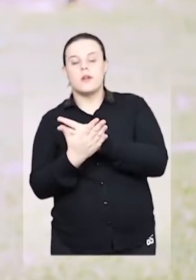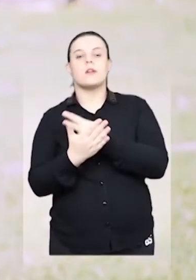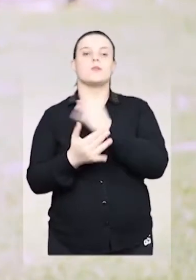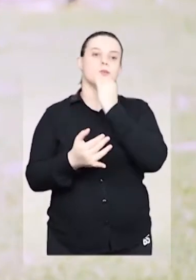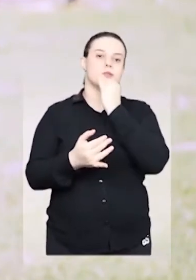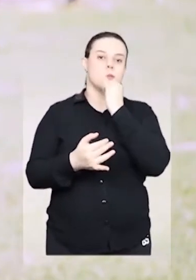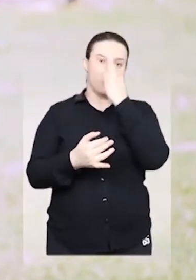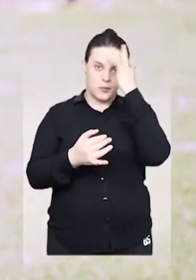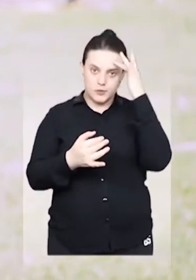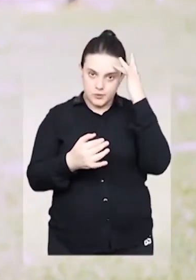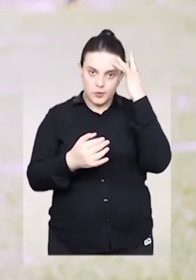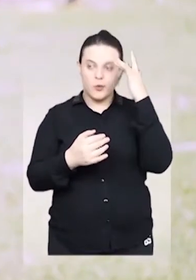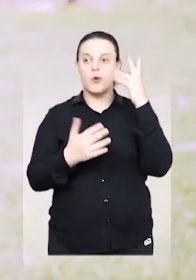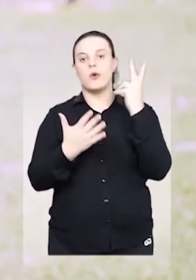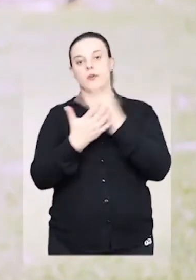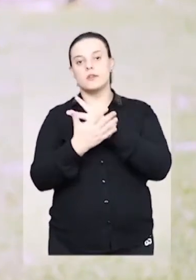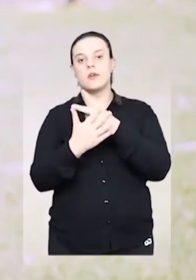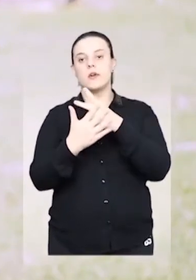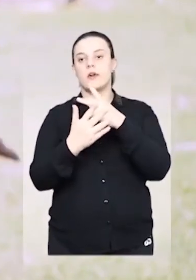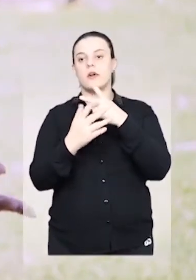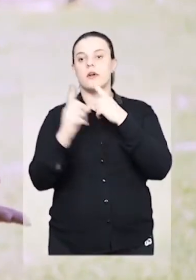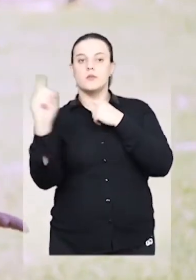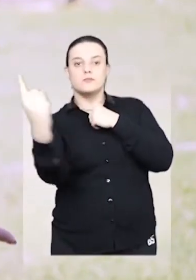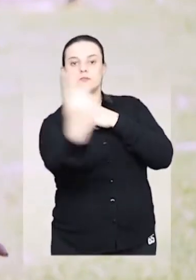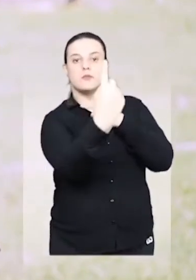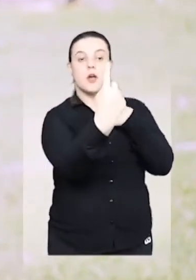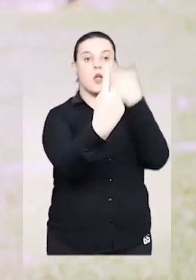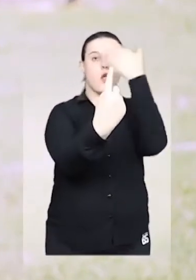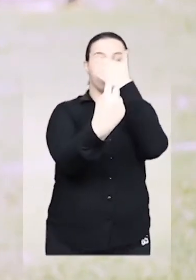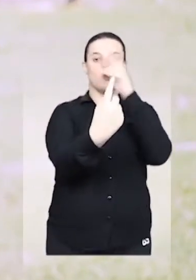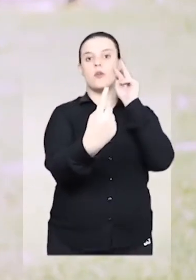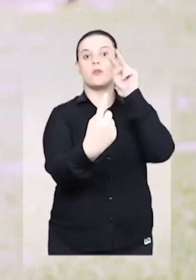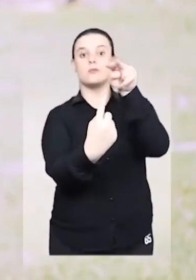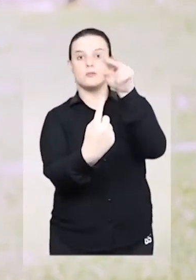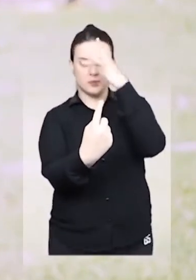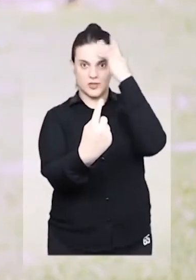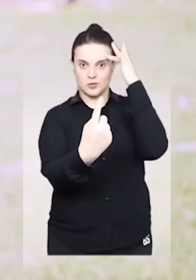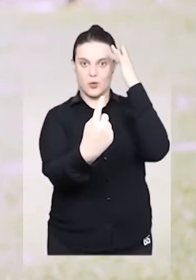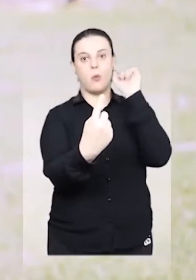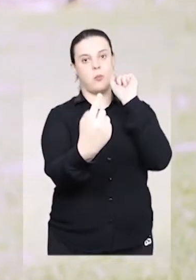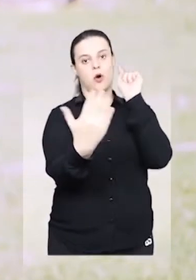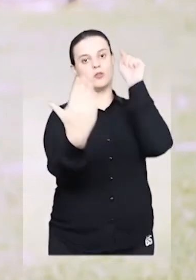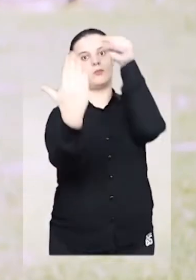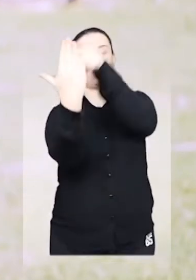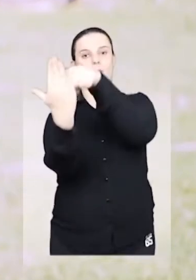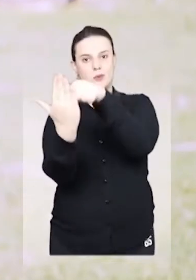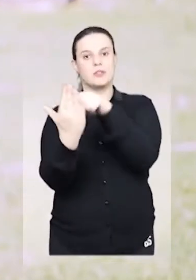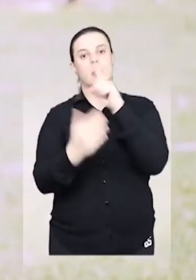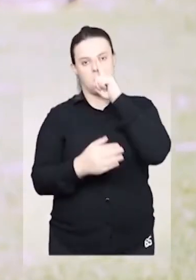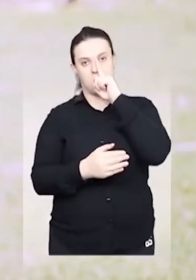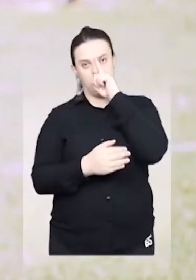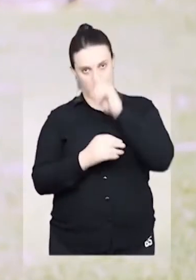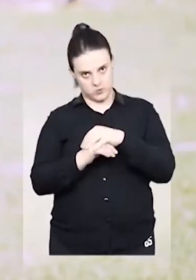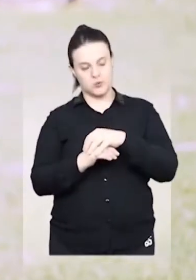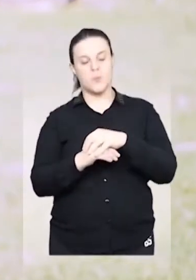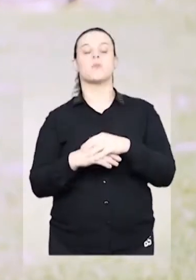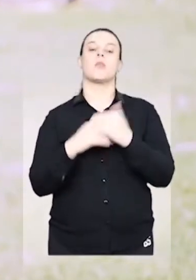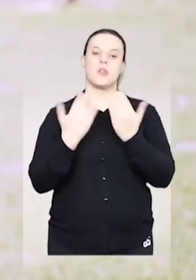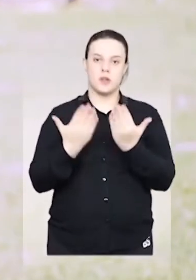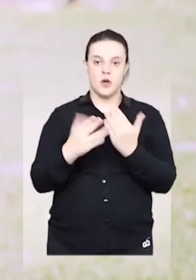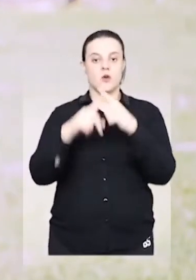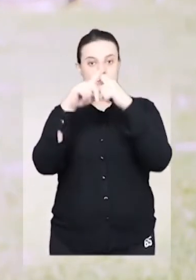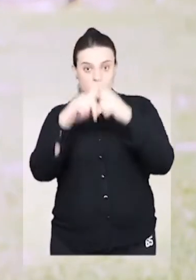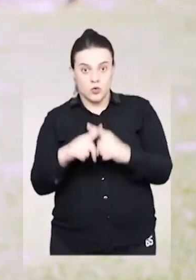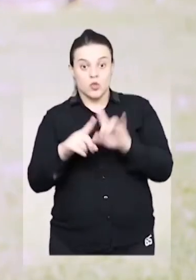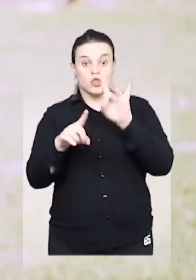o caso de alguém, porventura, aparecer atrás do alvo, eu não consigo ver o alvo, eu também não vou conseguir ver a pessoa, e é arriscado. Então,